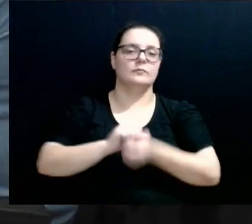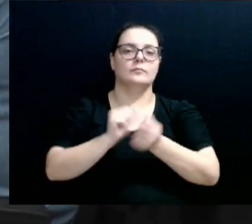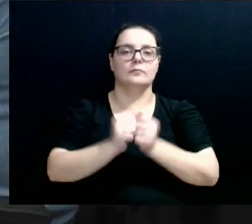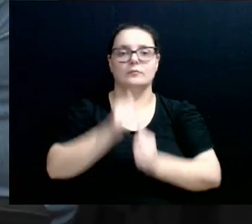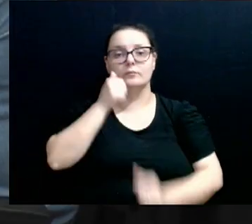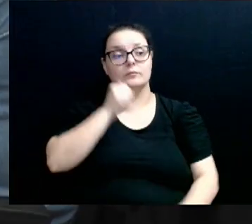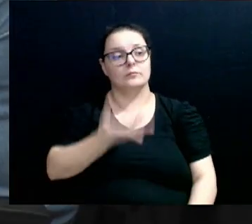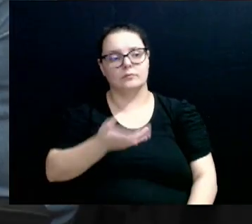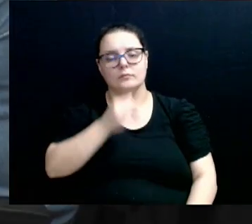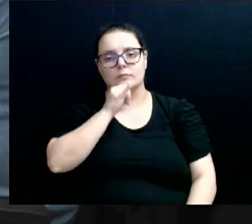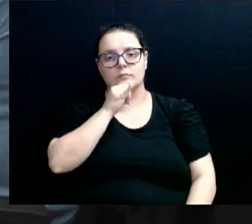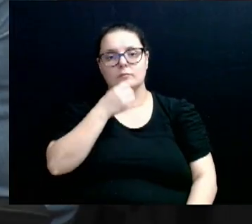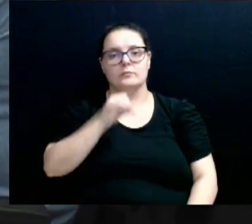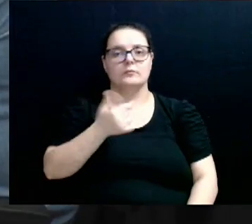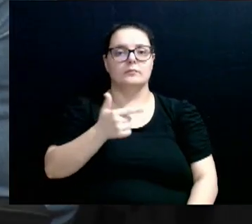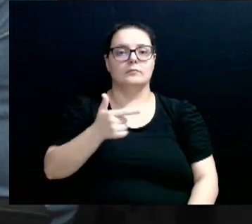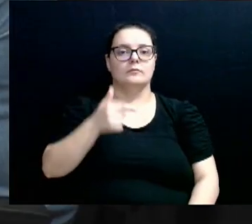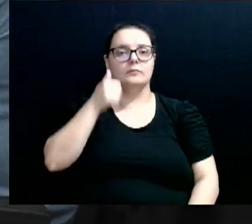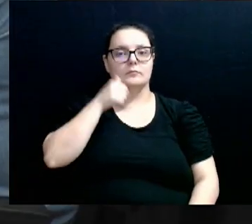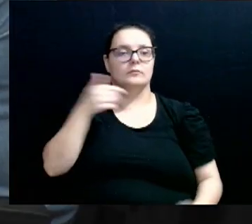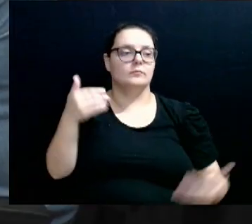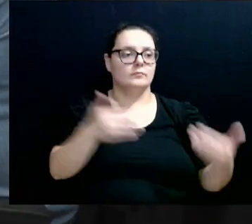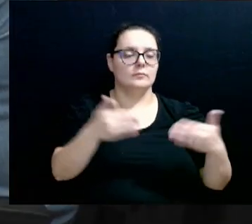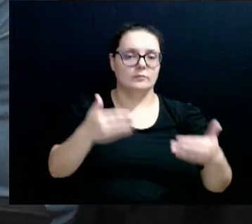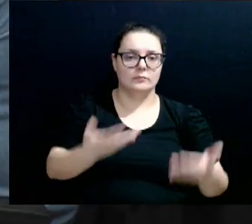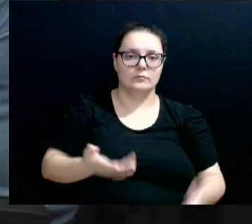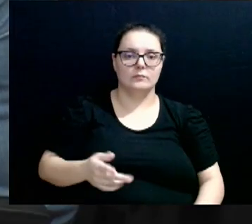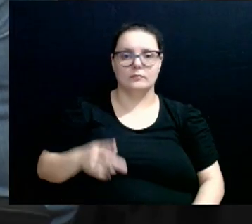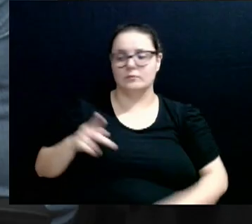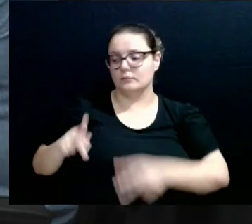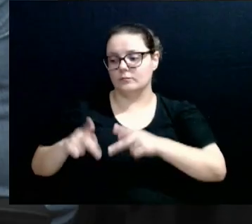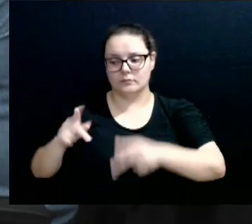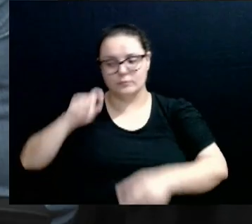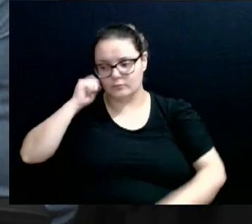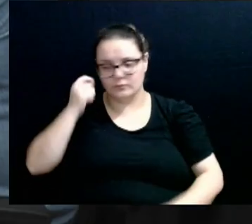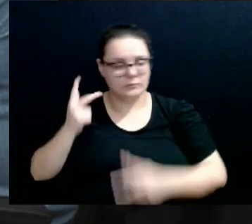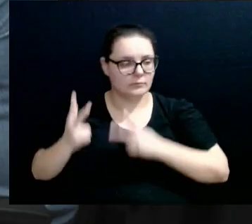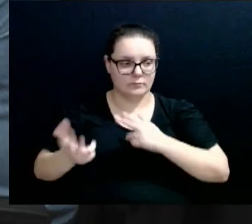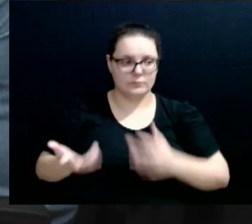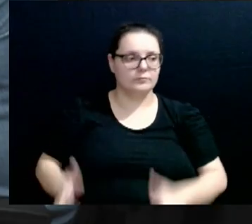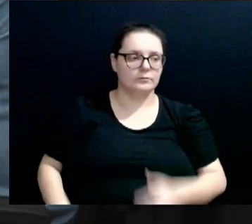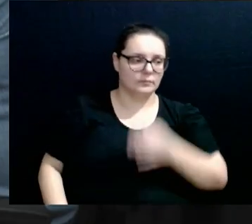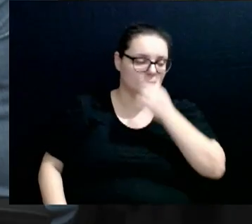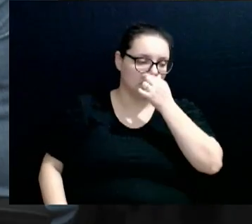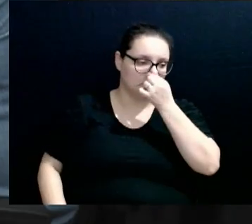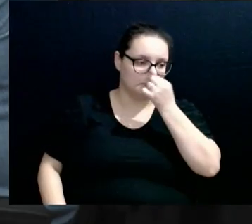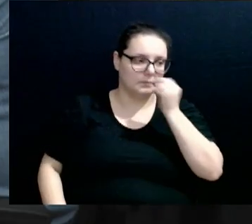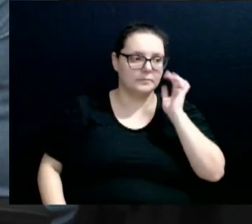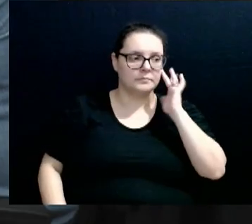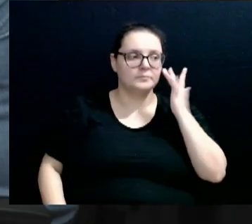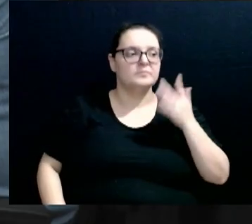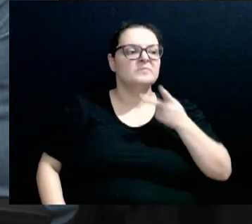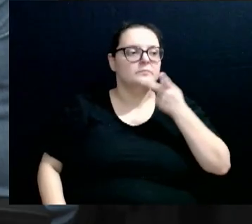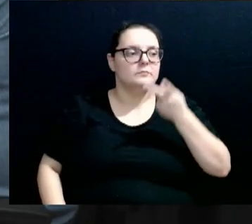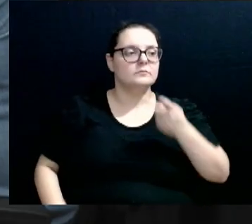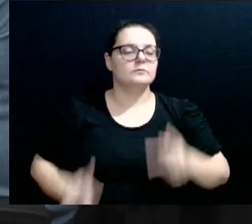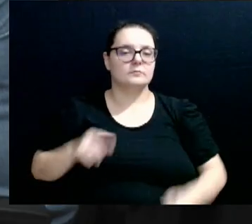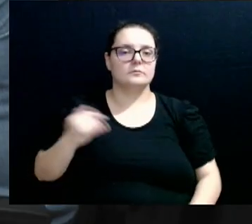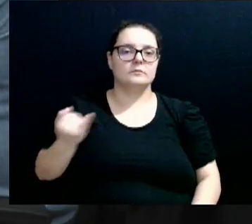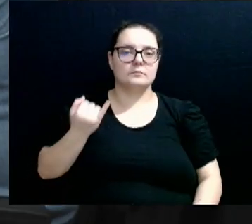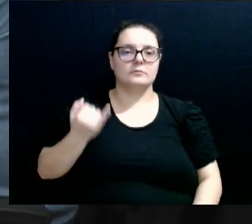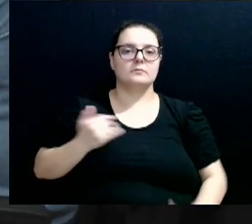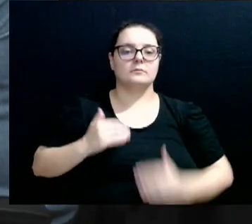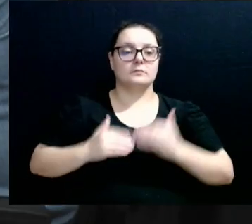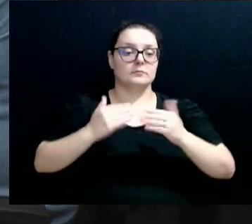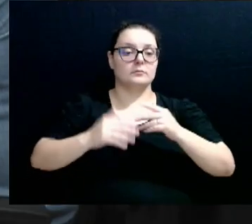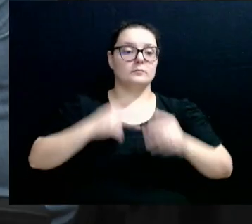participem desse processo. No caso da população negra, a mesma coisa. Então, eu acho que isso que você traz é muito importante, né? Como é que você formula políticas públicas